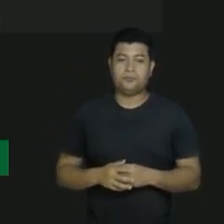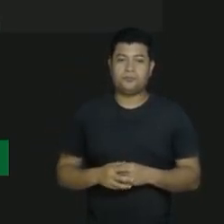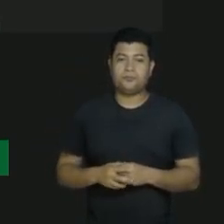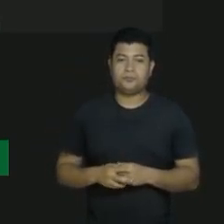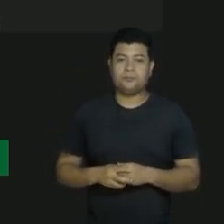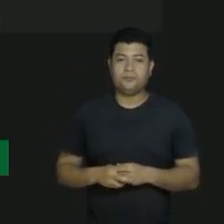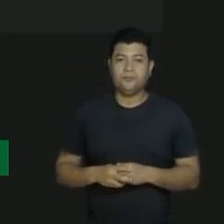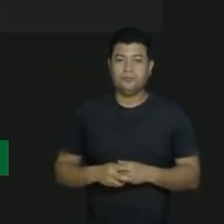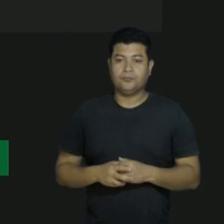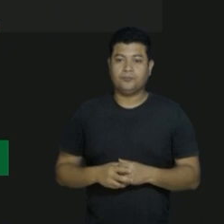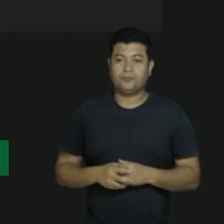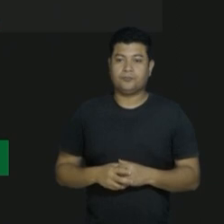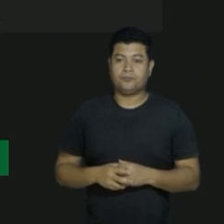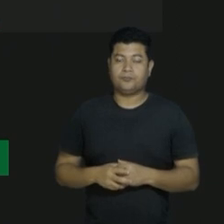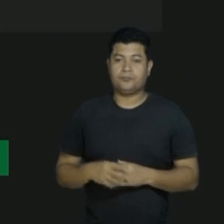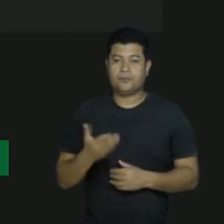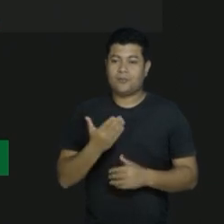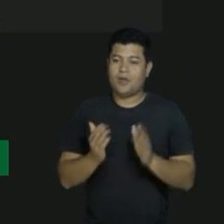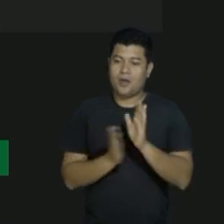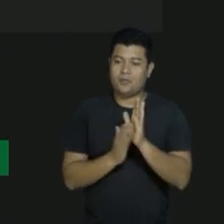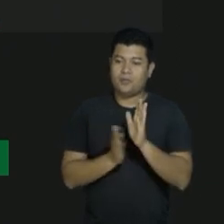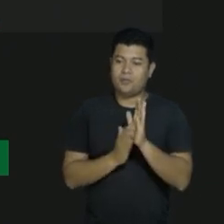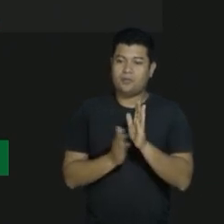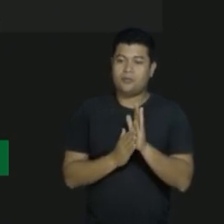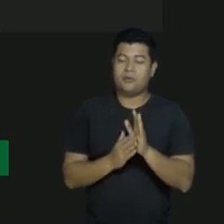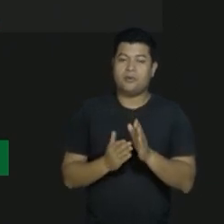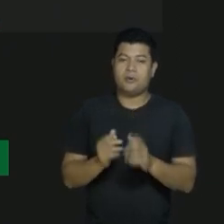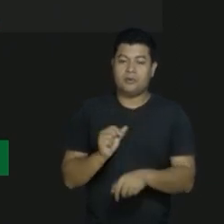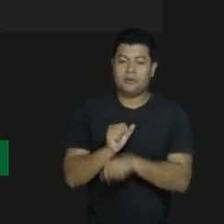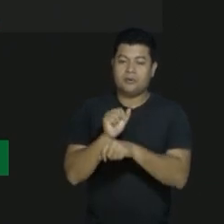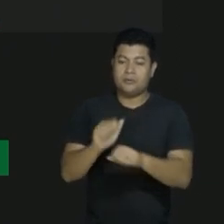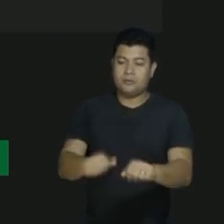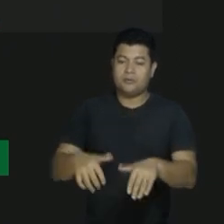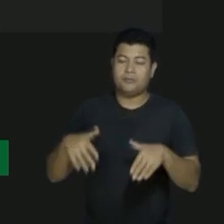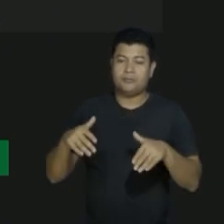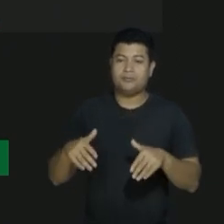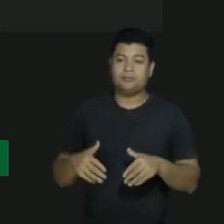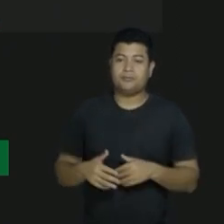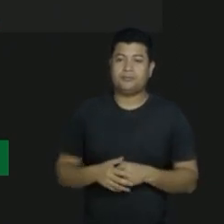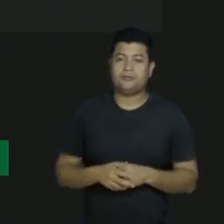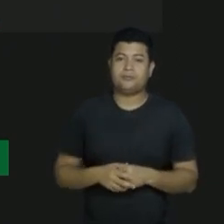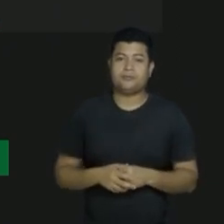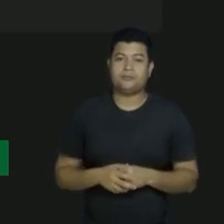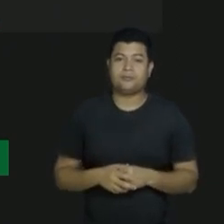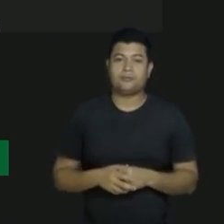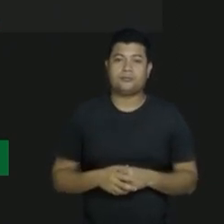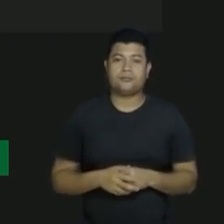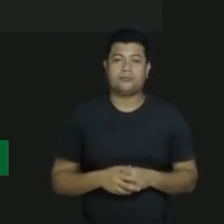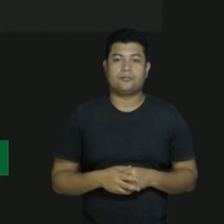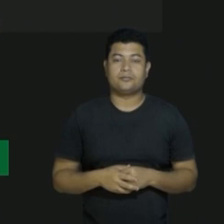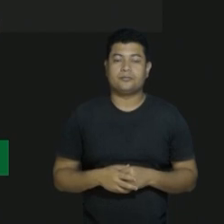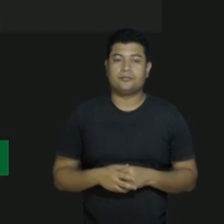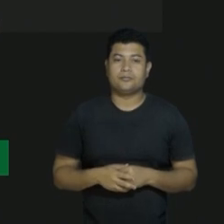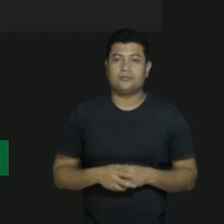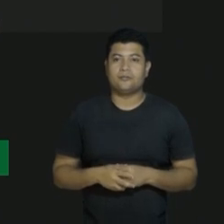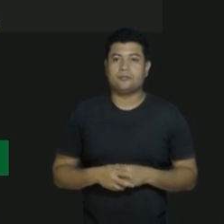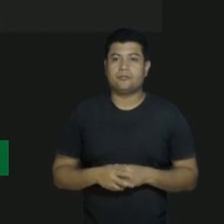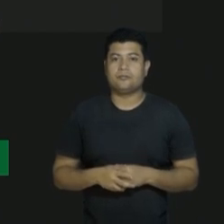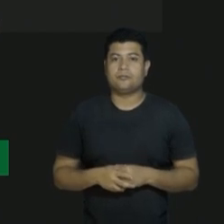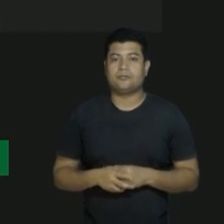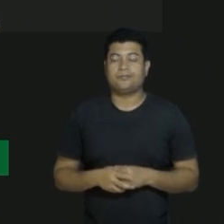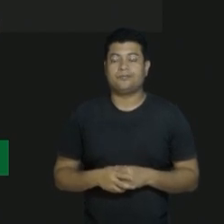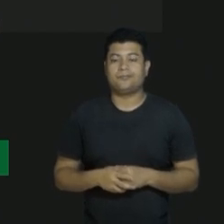é o proponente da suspensão da sessão para esse importante assunto. Com a